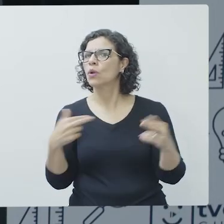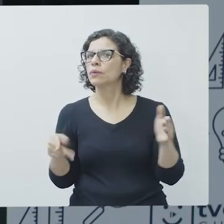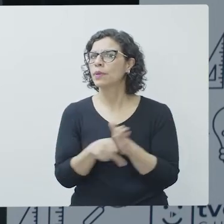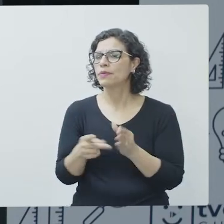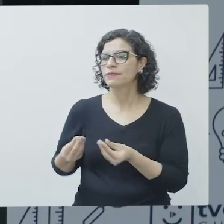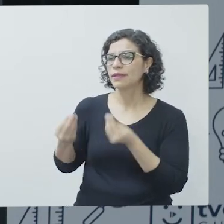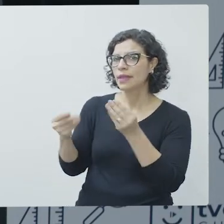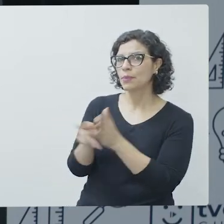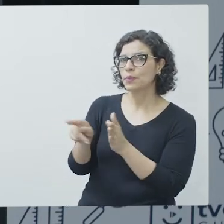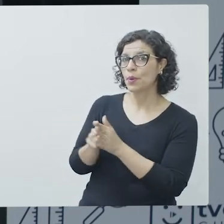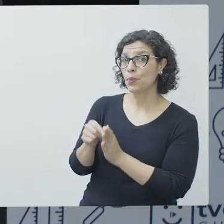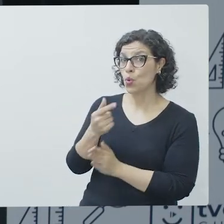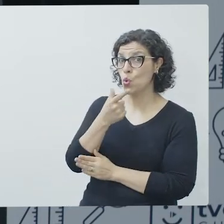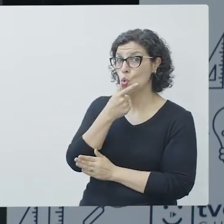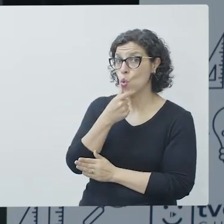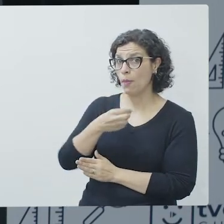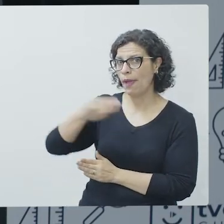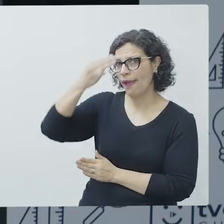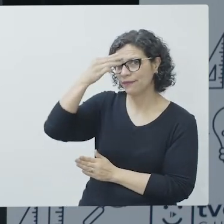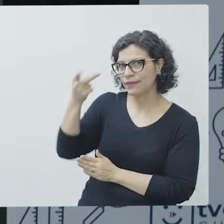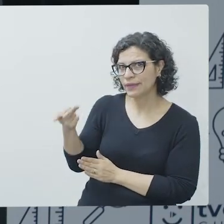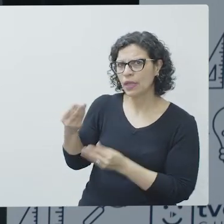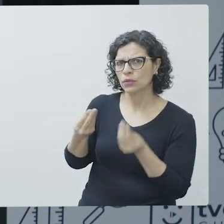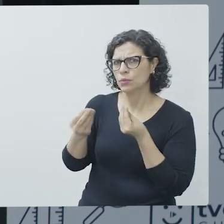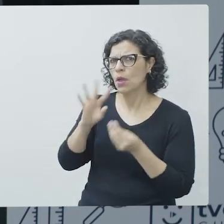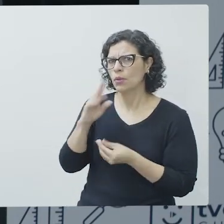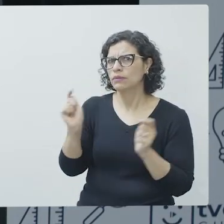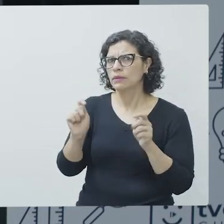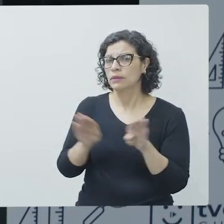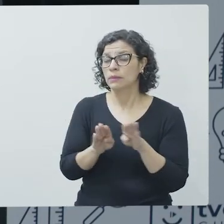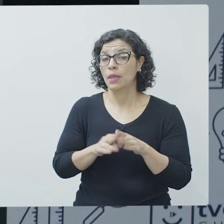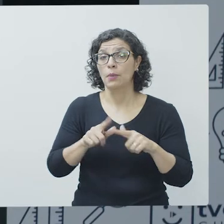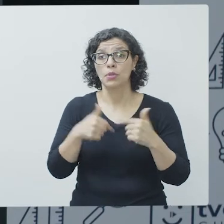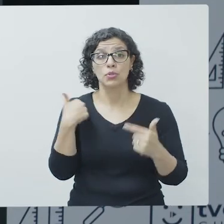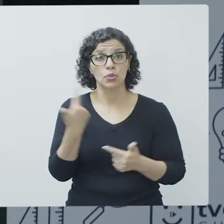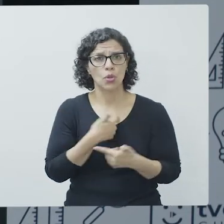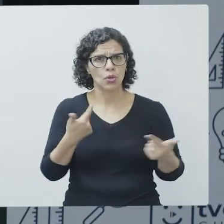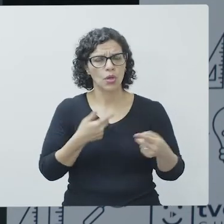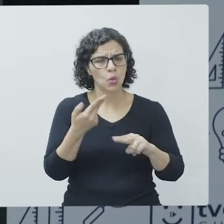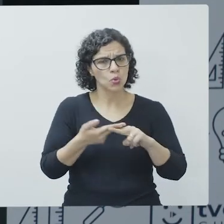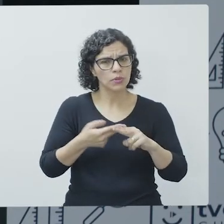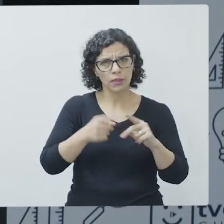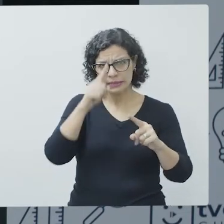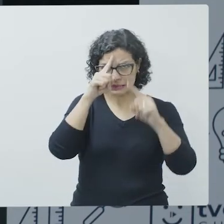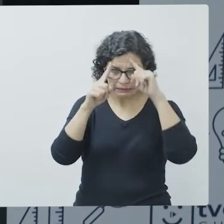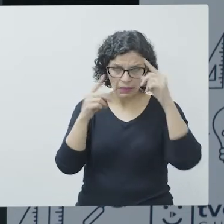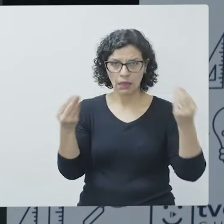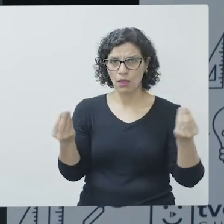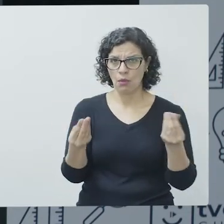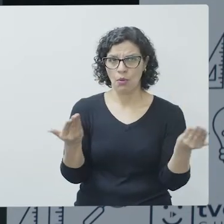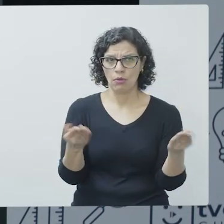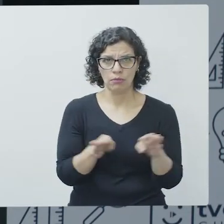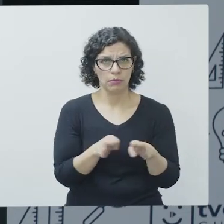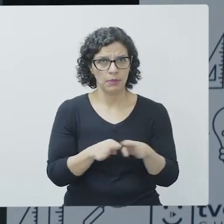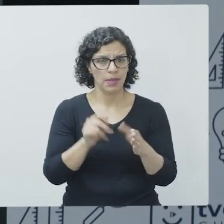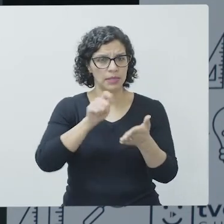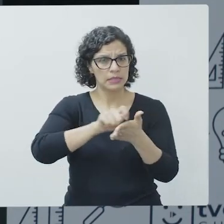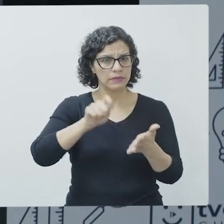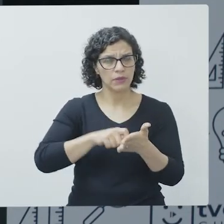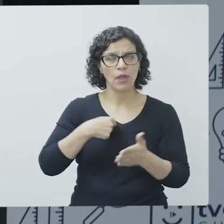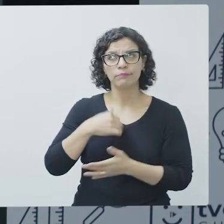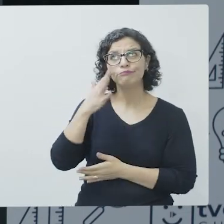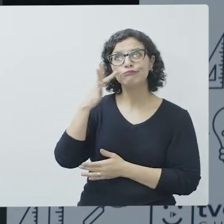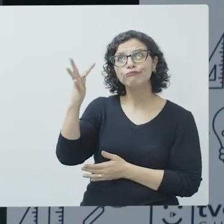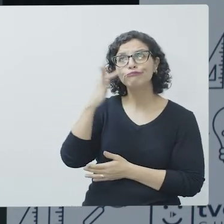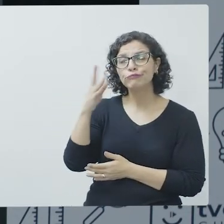coisa para o afilhado? Né? Tudo isso pode acontecer. E quando a gente começa a utilizar a nossa criatividade ali para escrever, a gente